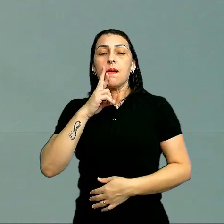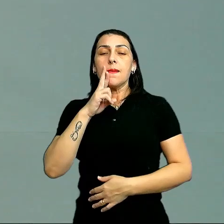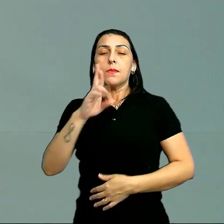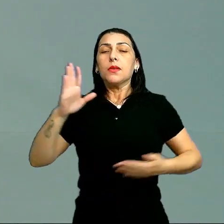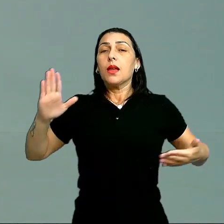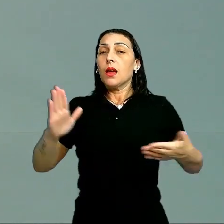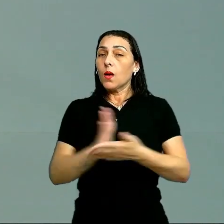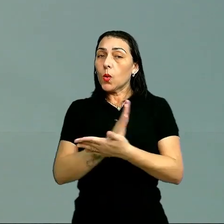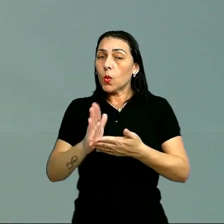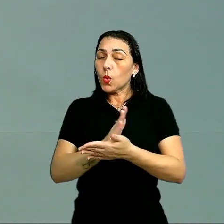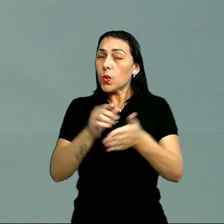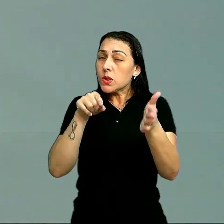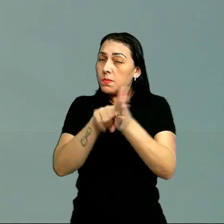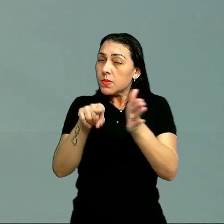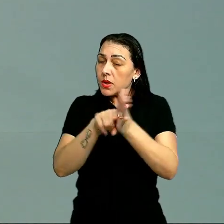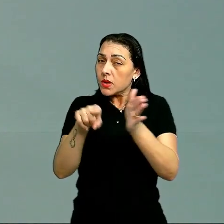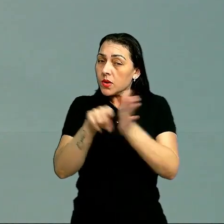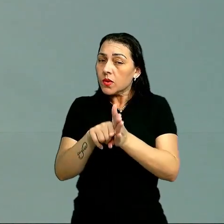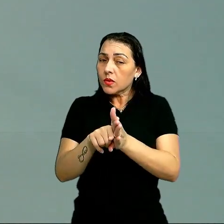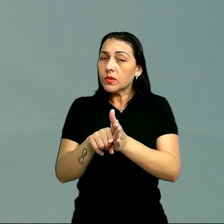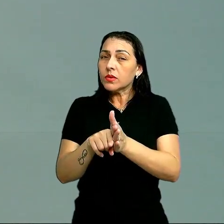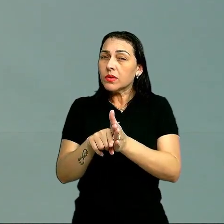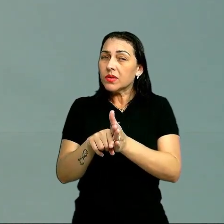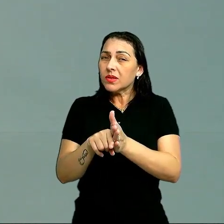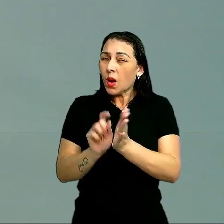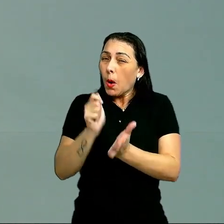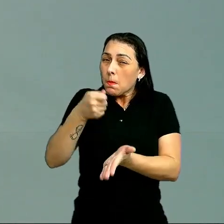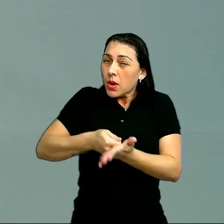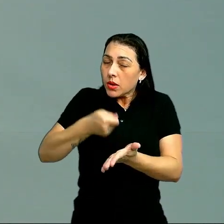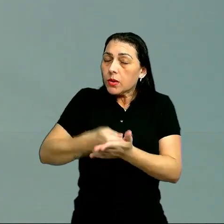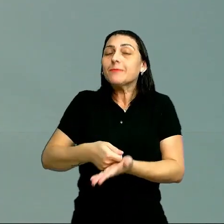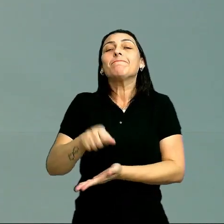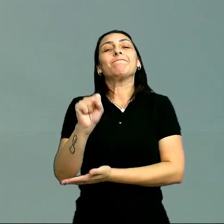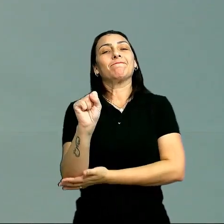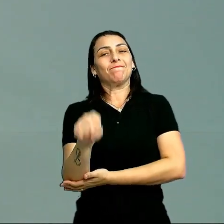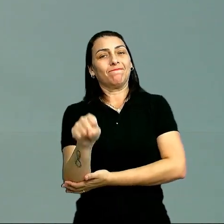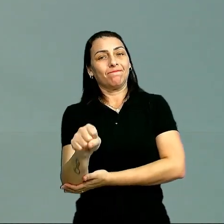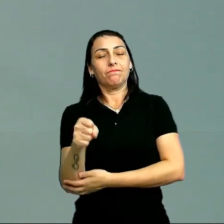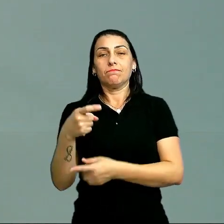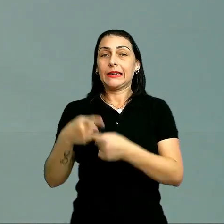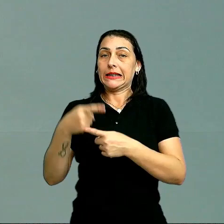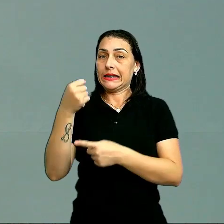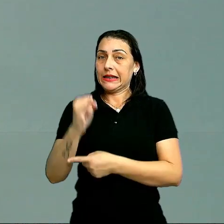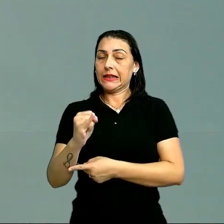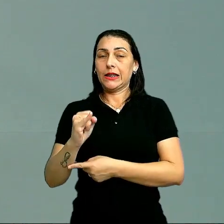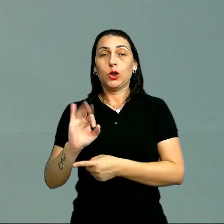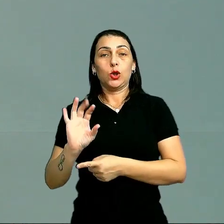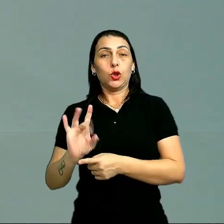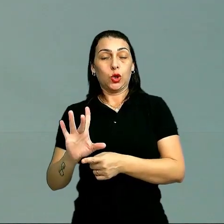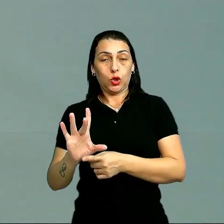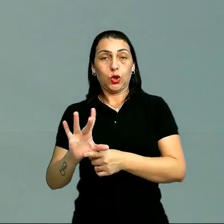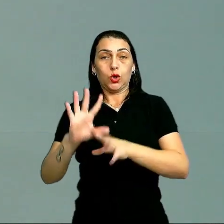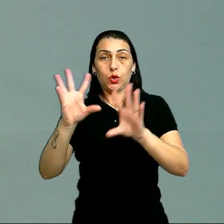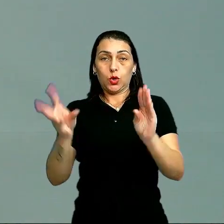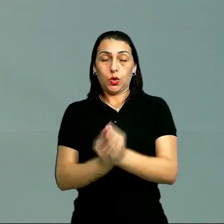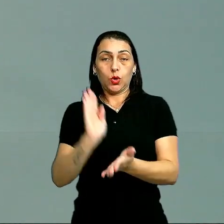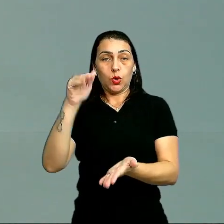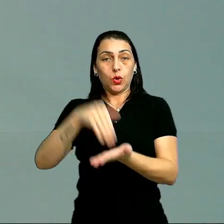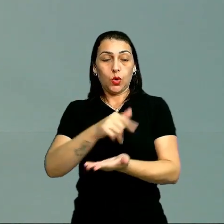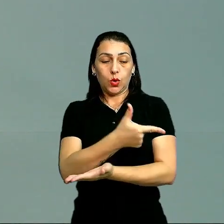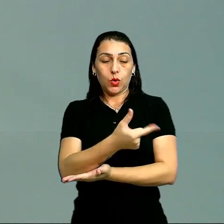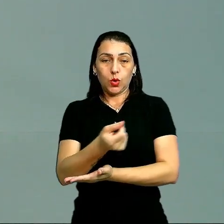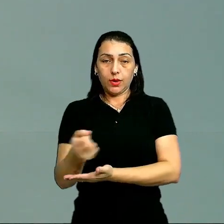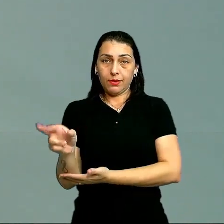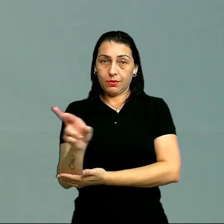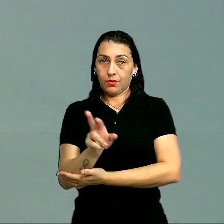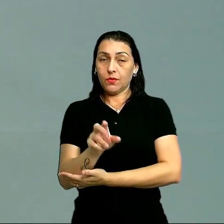responder alguns questionamentos. É obrigatório, professora? Com certeza. Porque se só a conclusão equivale a 200 pontos